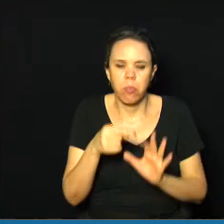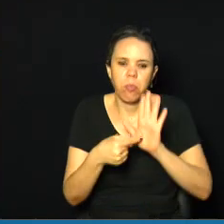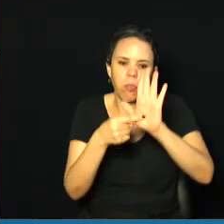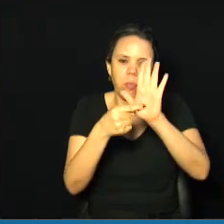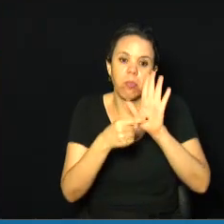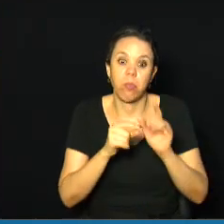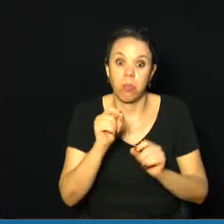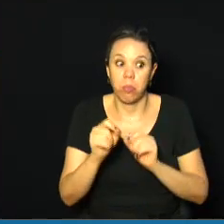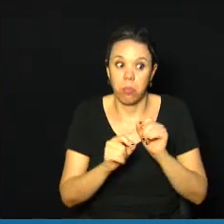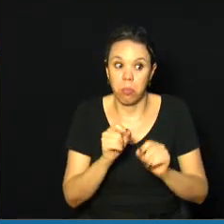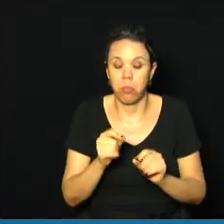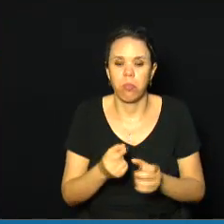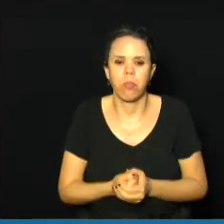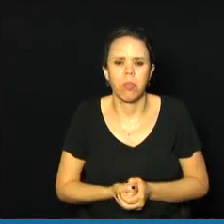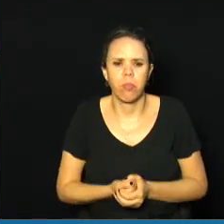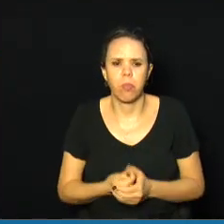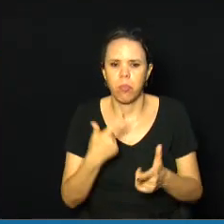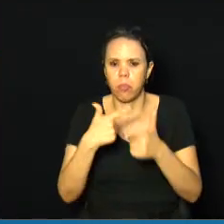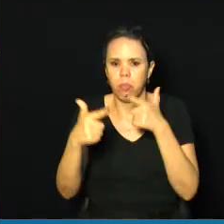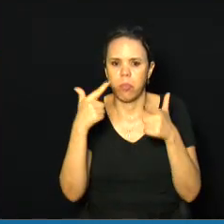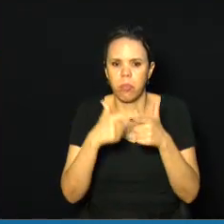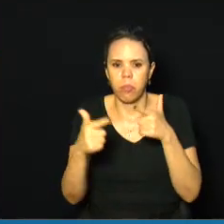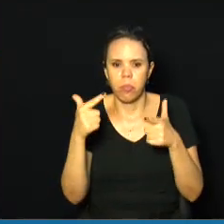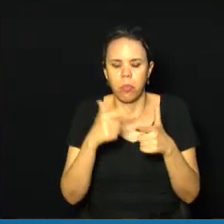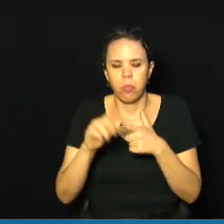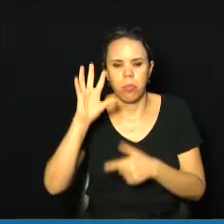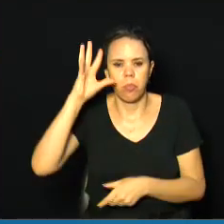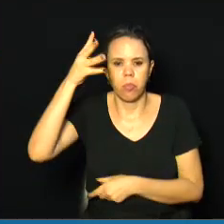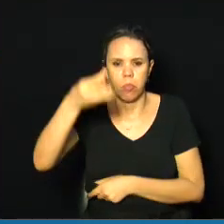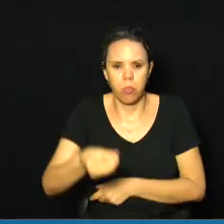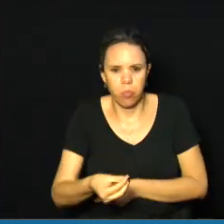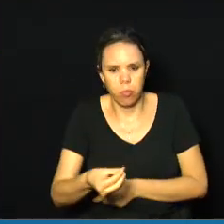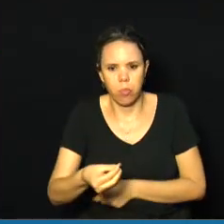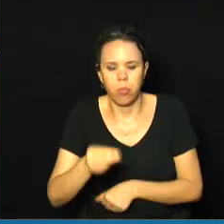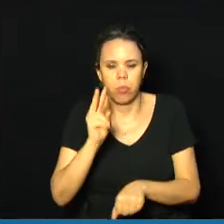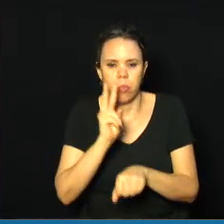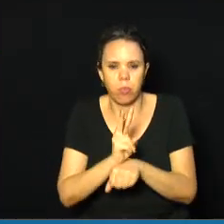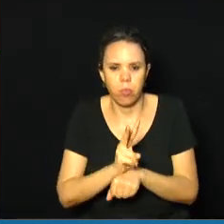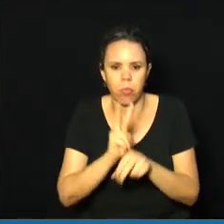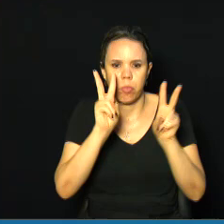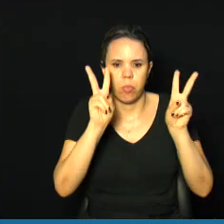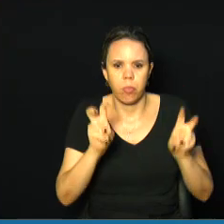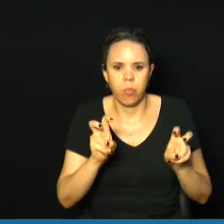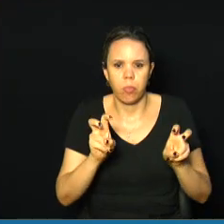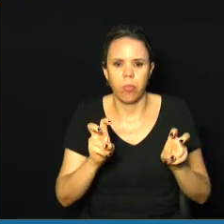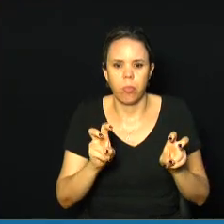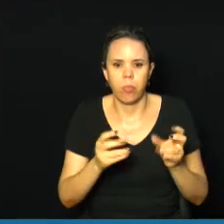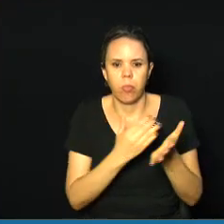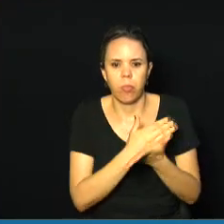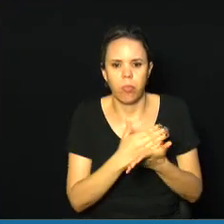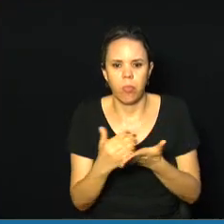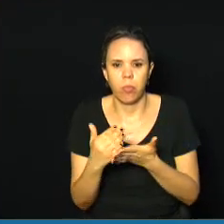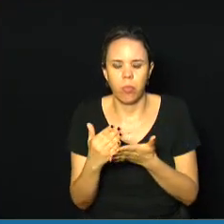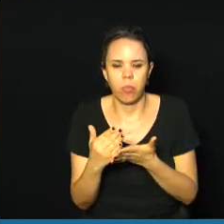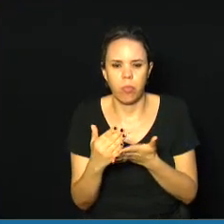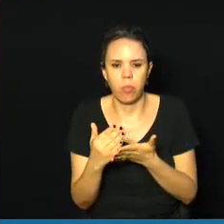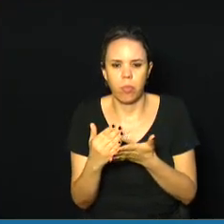mostra problemas quanto ao entendimento e o cuidado desse tema. E eu começo